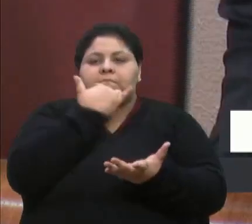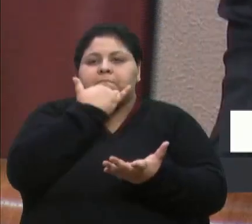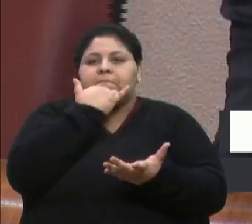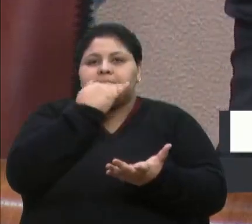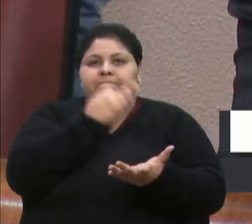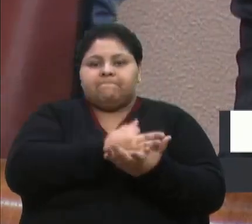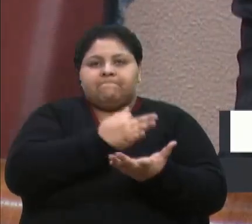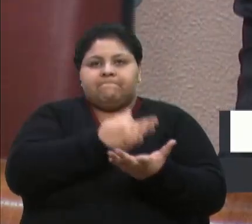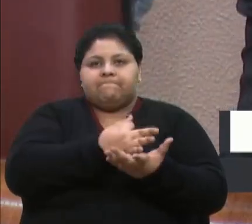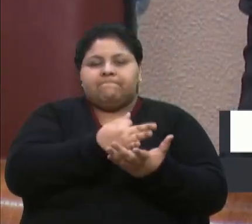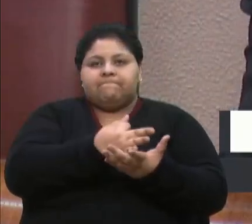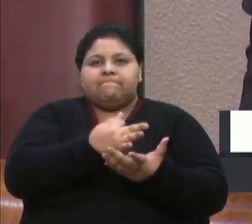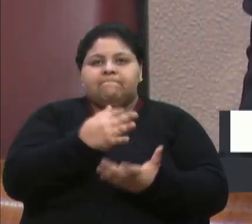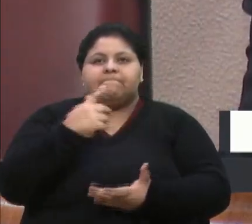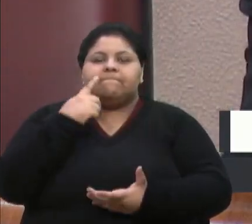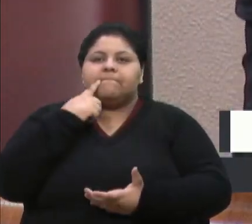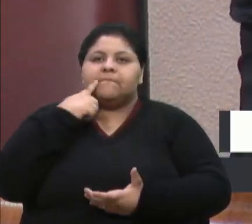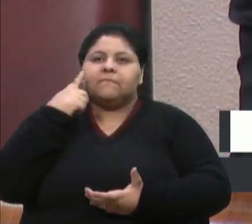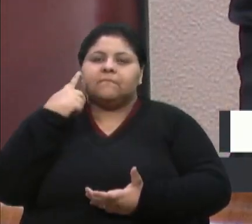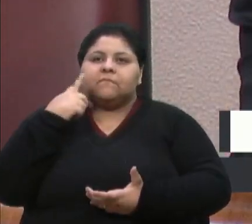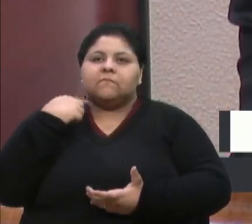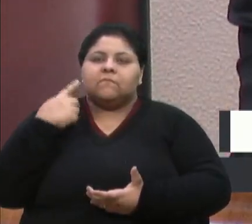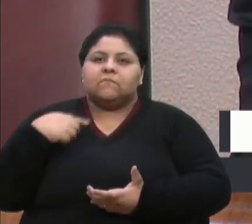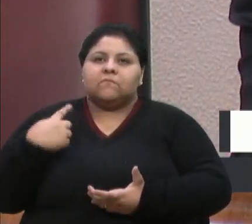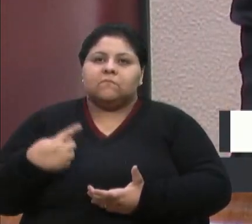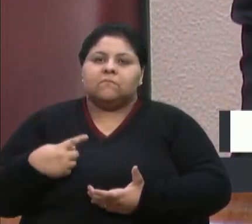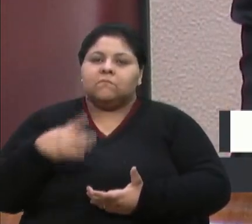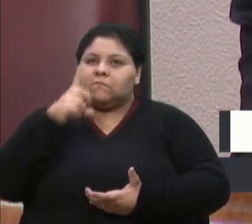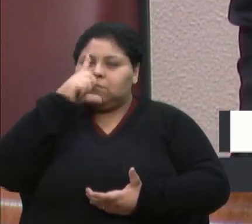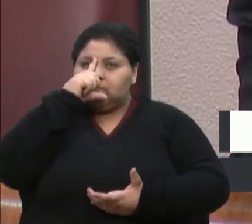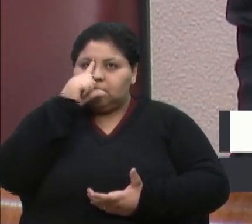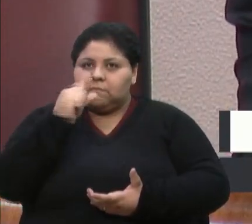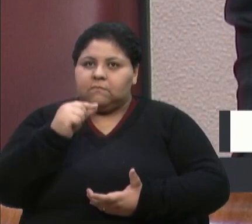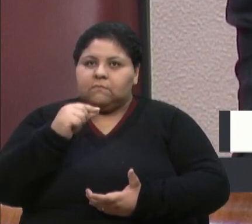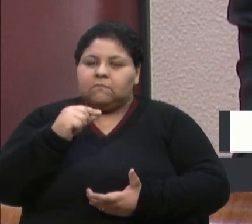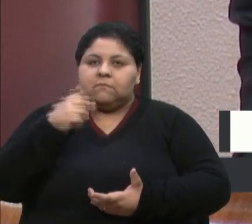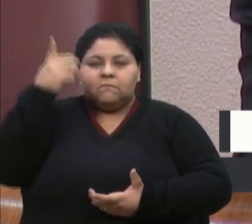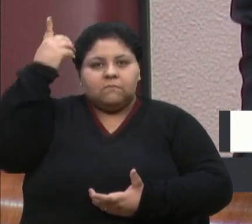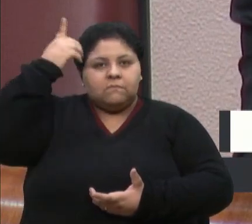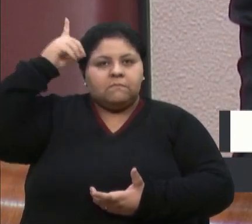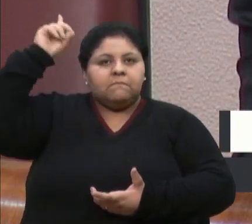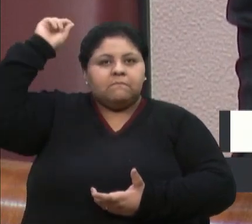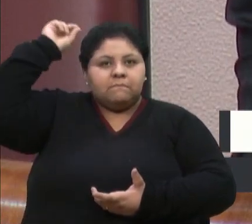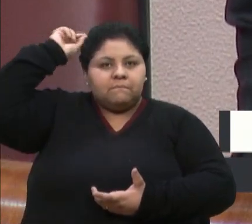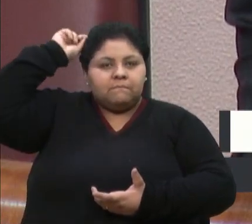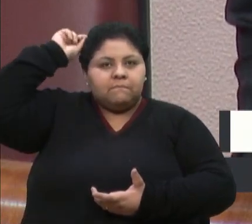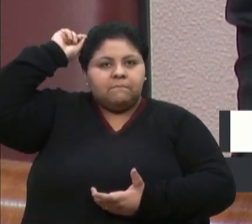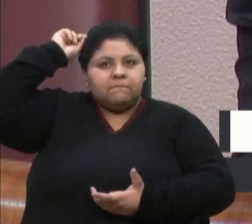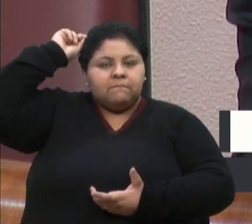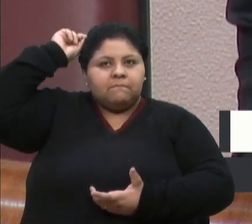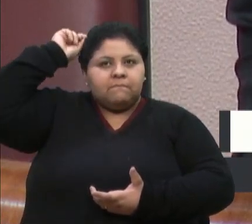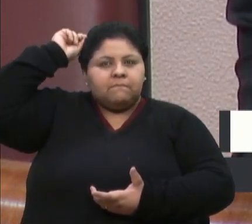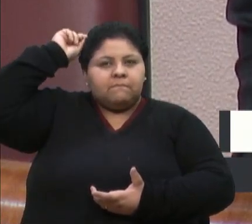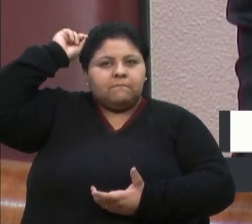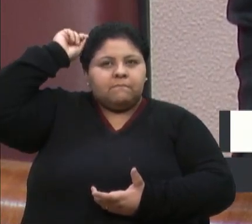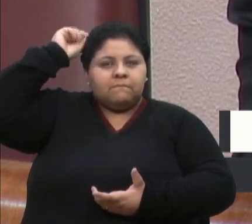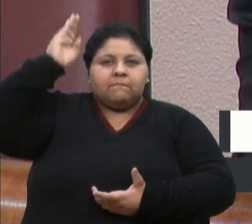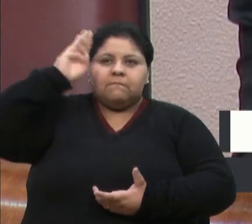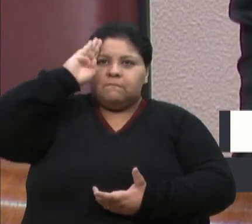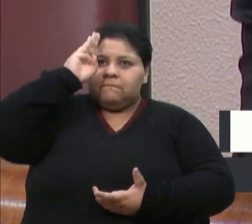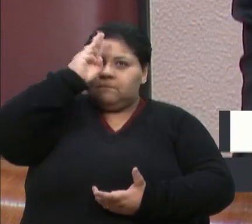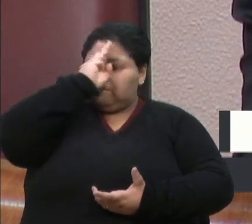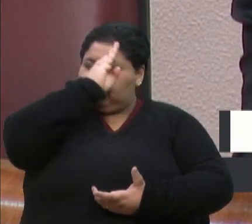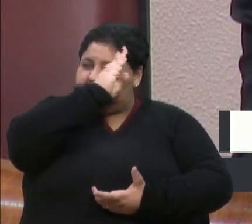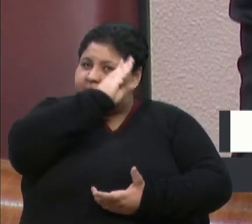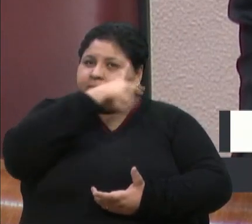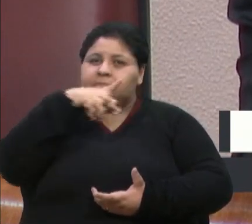Ausências de Rose Frigeri, Sandro Fantinel, Lucas Dil, Alberto Manegucci, Adriano Bressan,